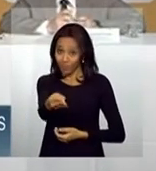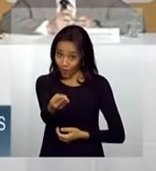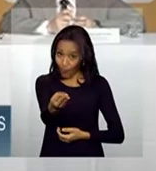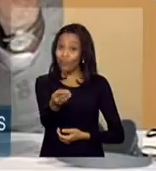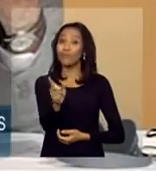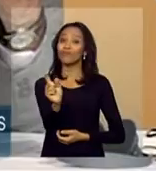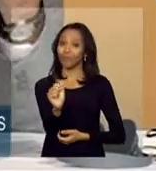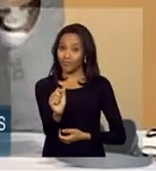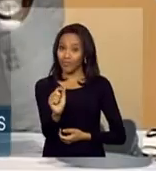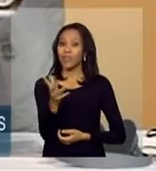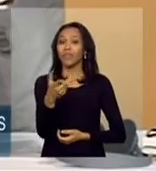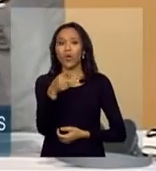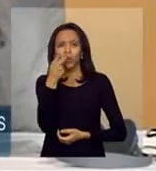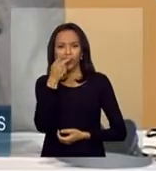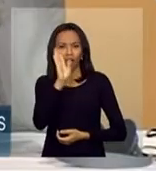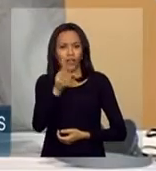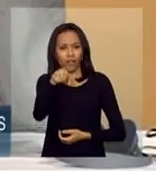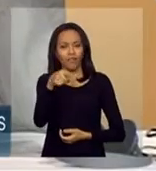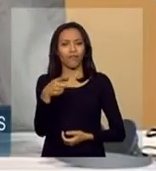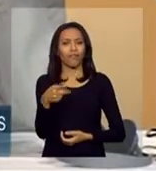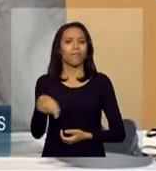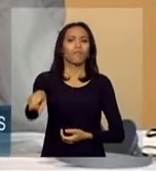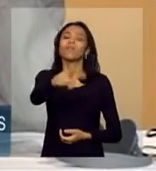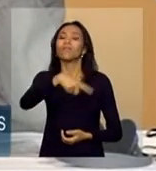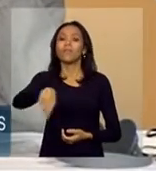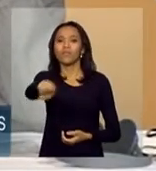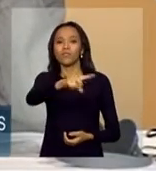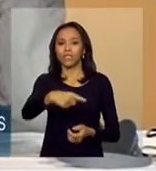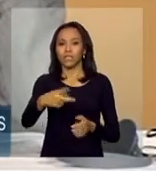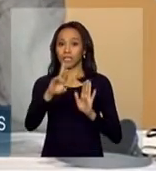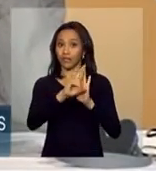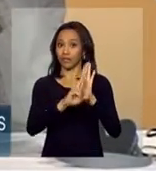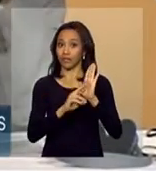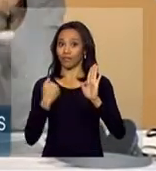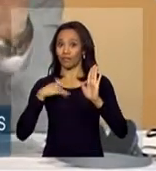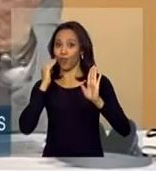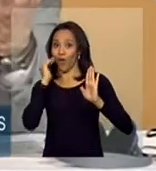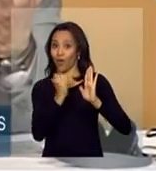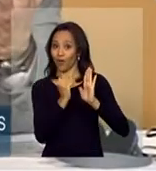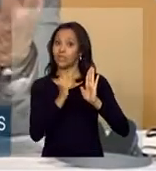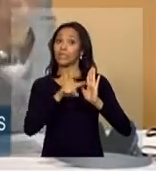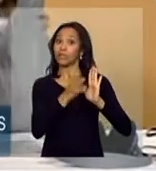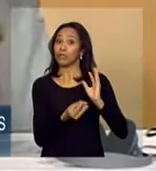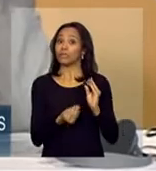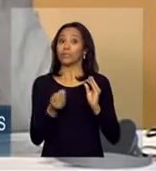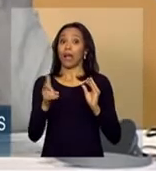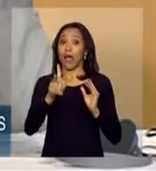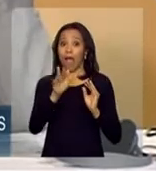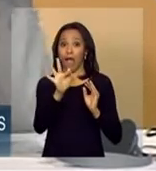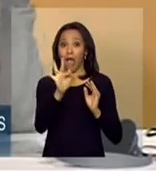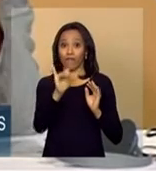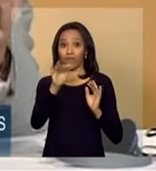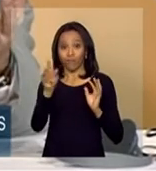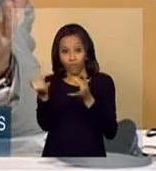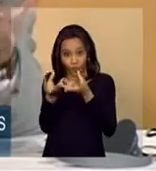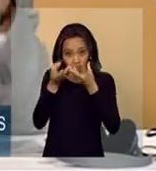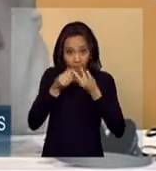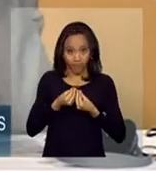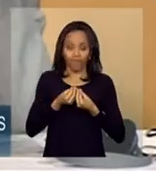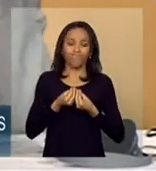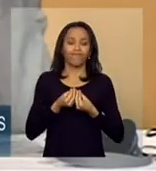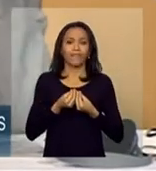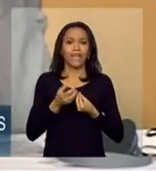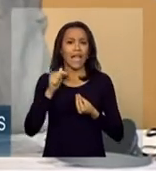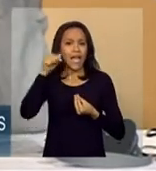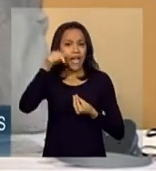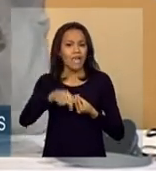aquelas obrigações que eu dizia para vocês que depois nós transferimos à FIFA, mas também absorvemos, por exemplo,